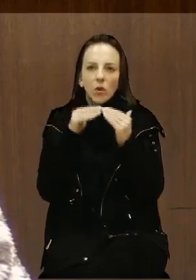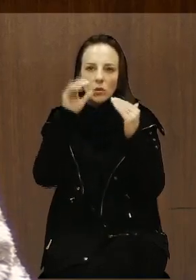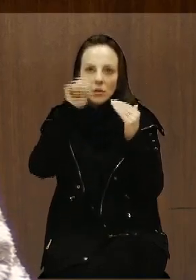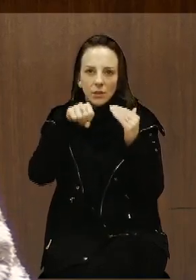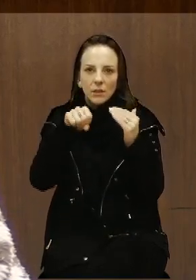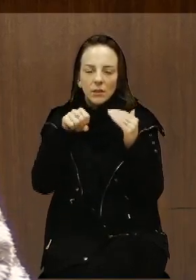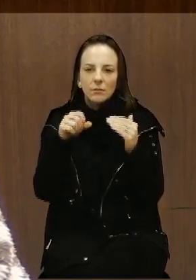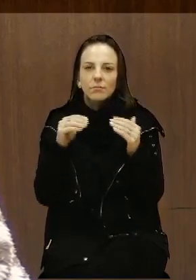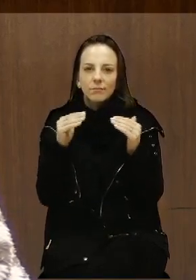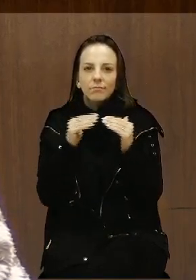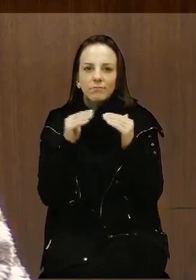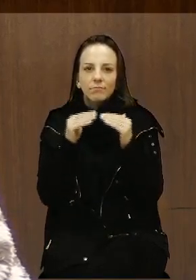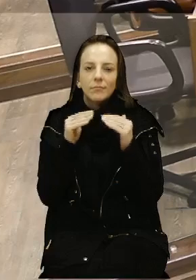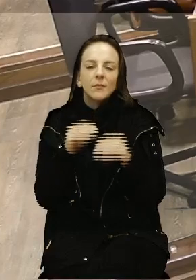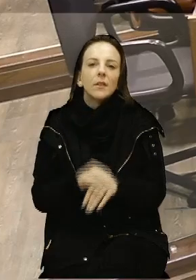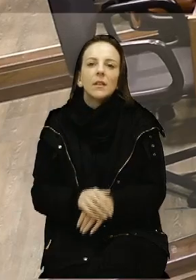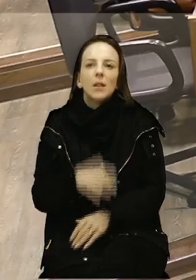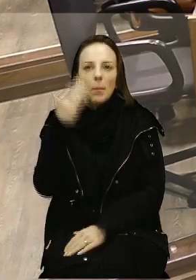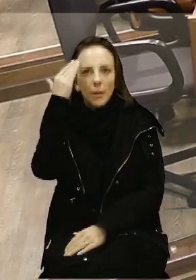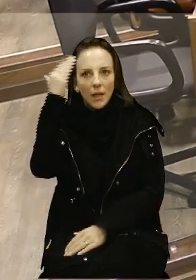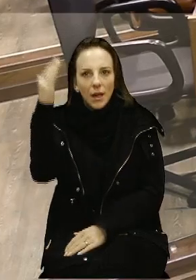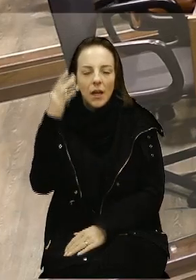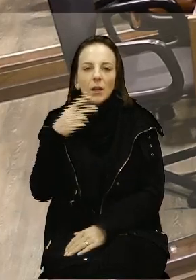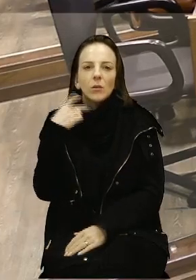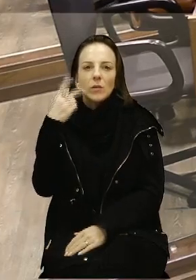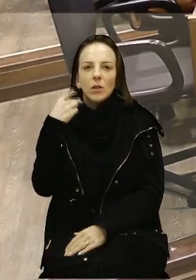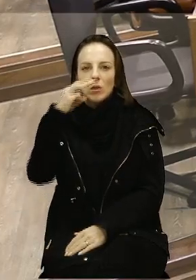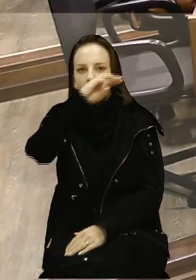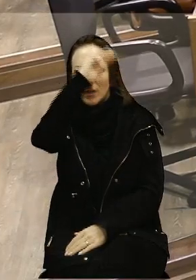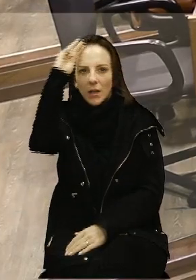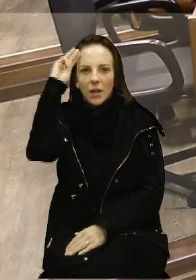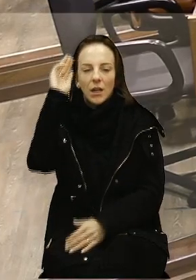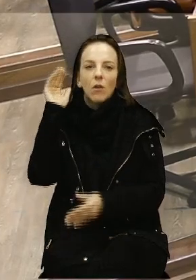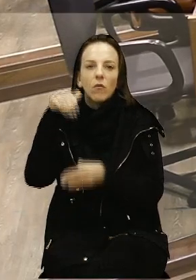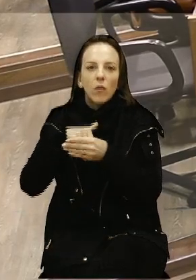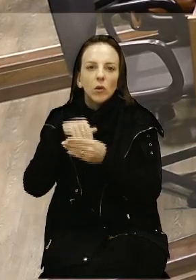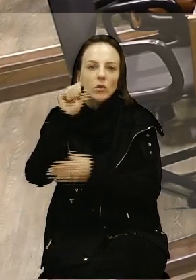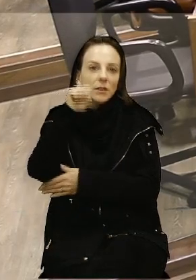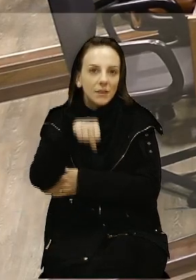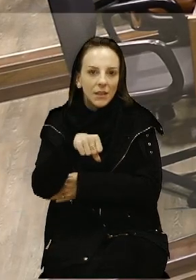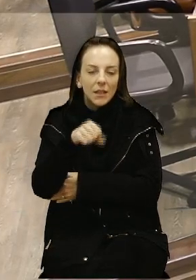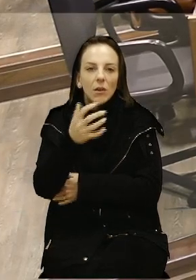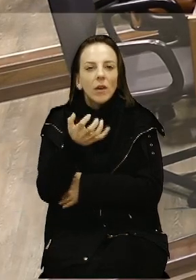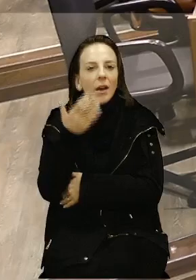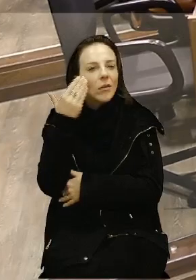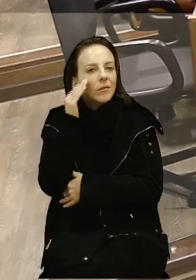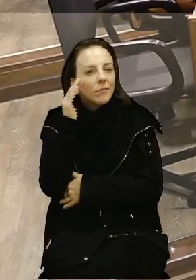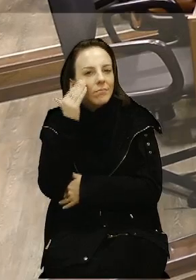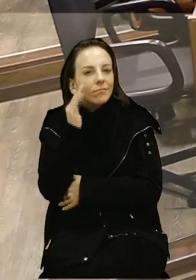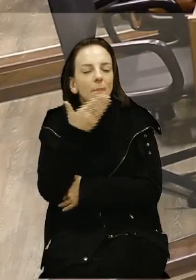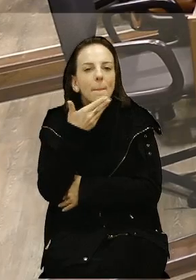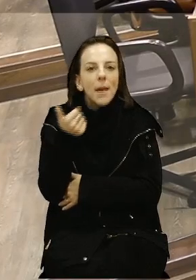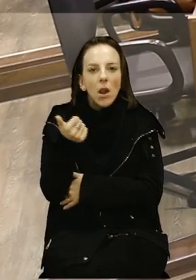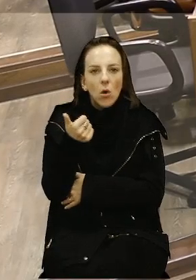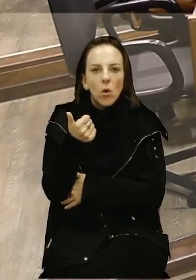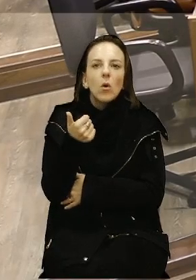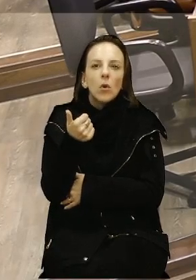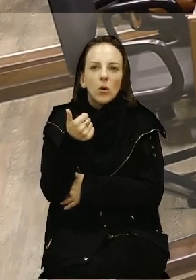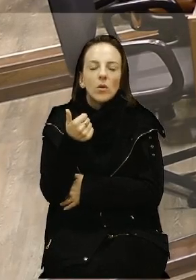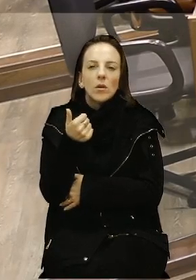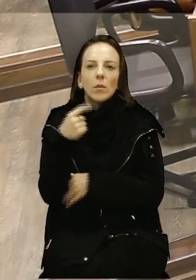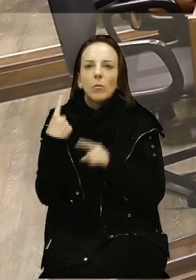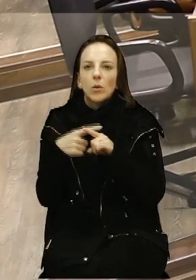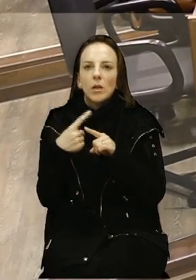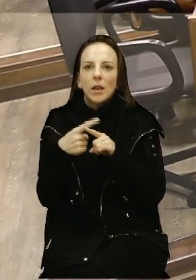Rafael. Obrigado. Então, vereador Valim, votarei favorável ao seu requerimento para poder entender um pouquinho mais, né? Porque o Corpo